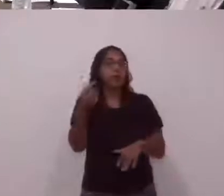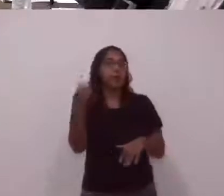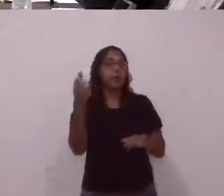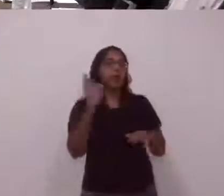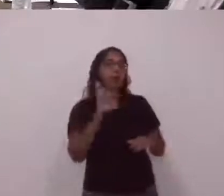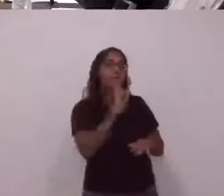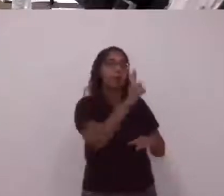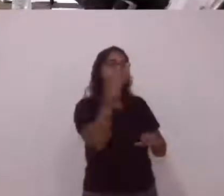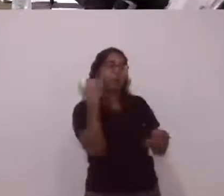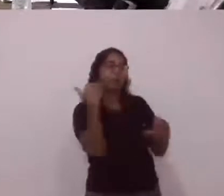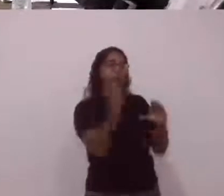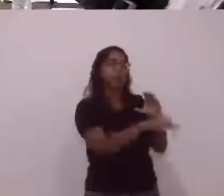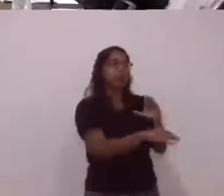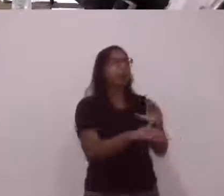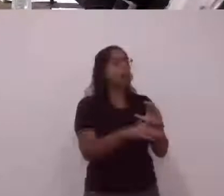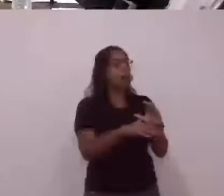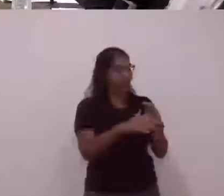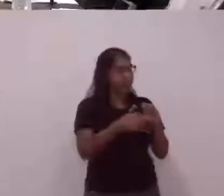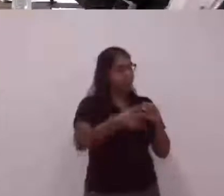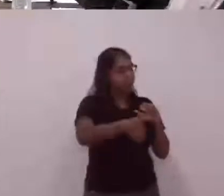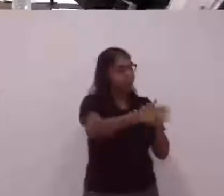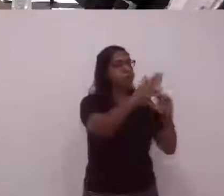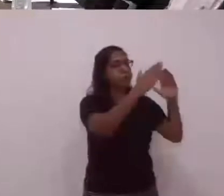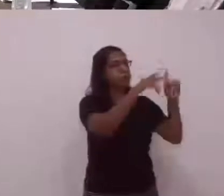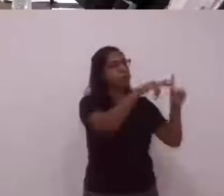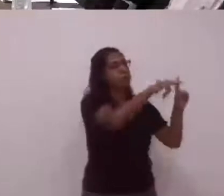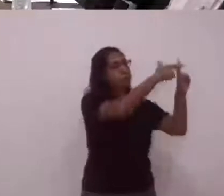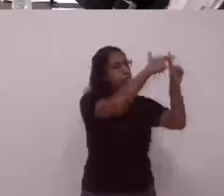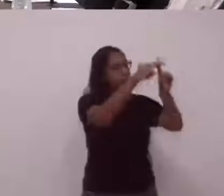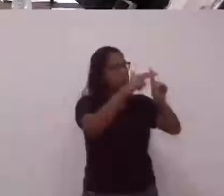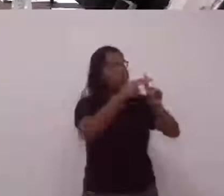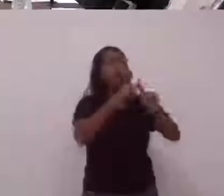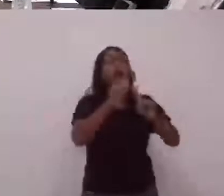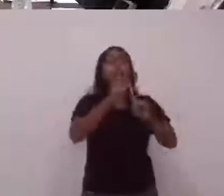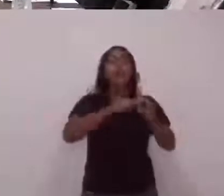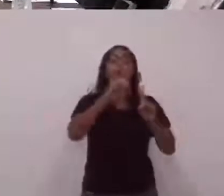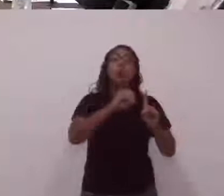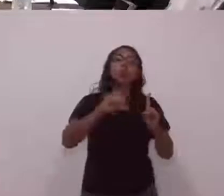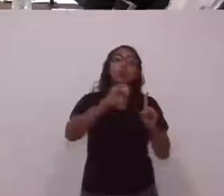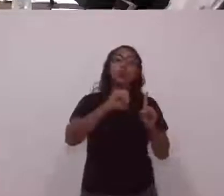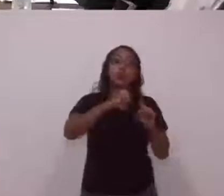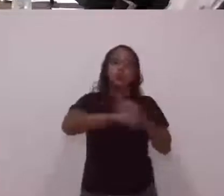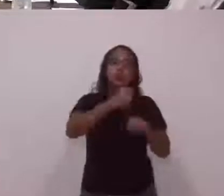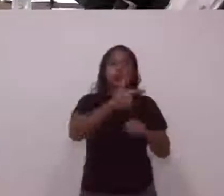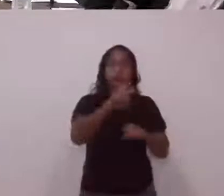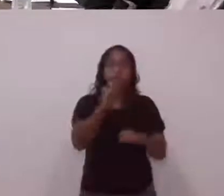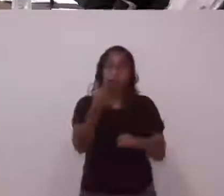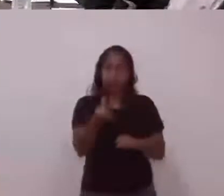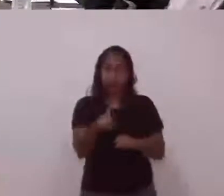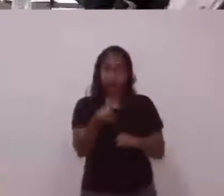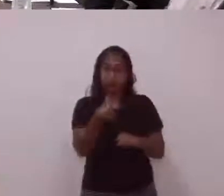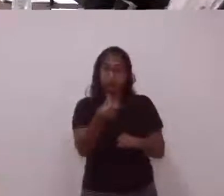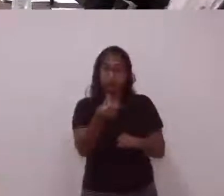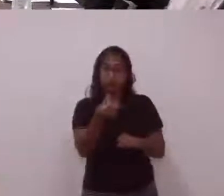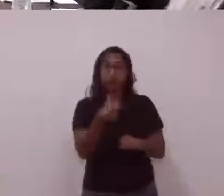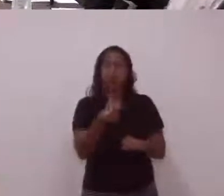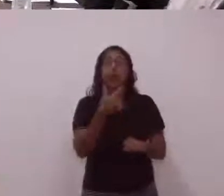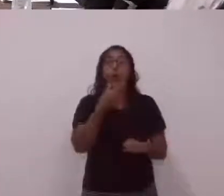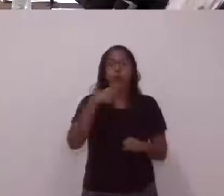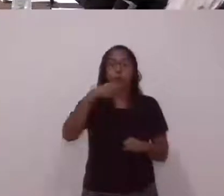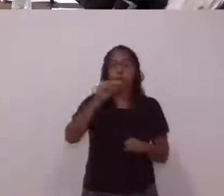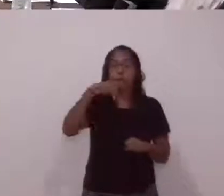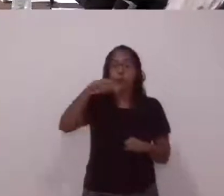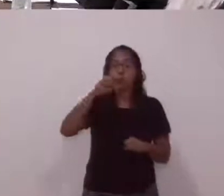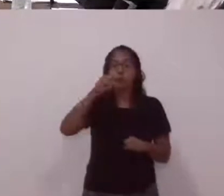comandante que daria prosseguimento à questão. Em outubro de 2016, o demandado Antônio solicitou